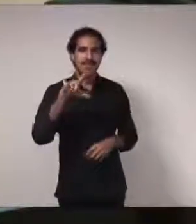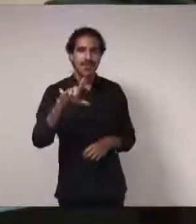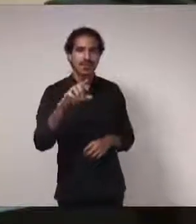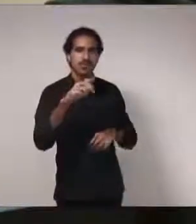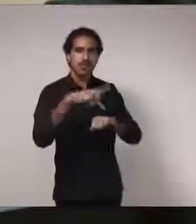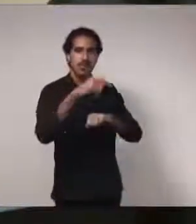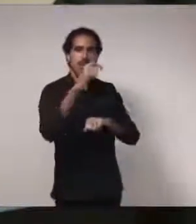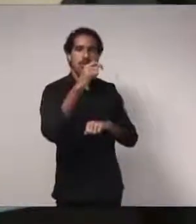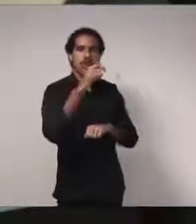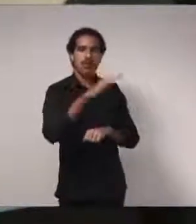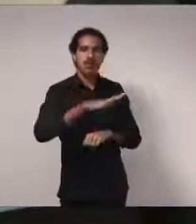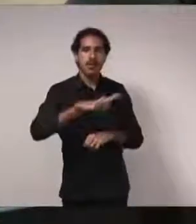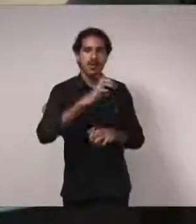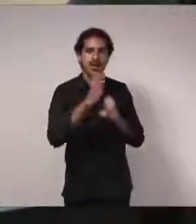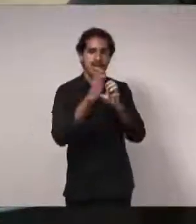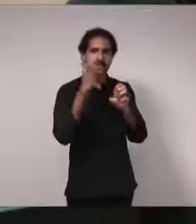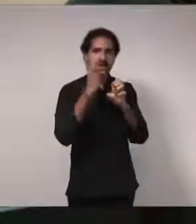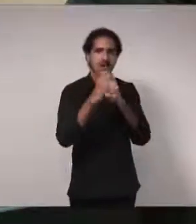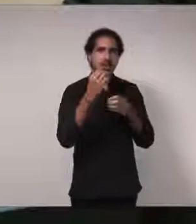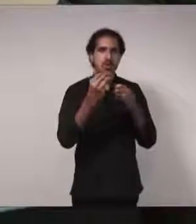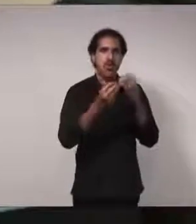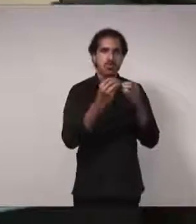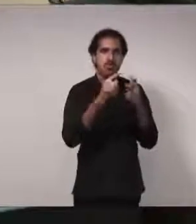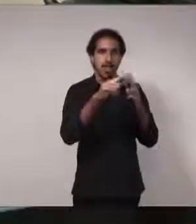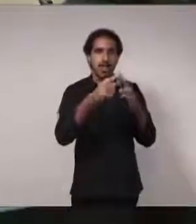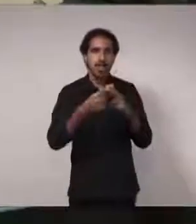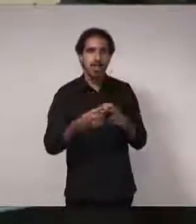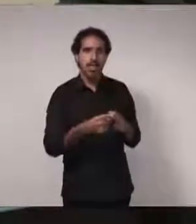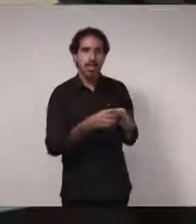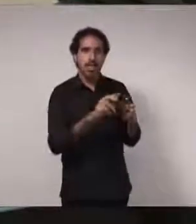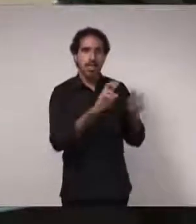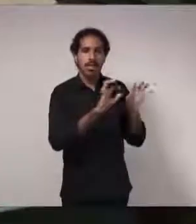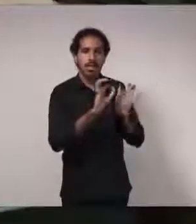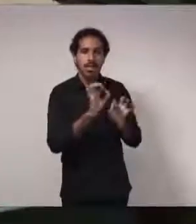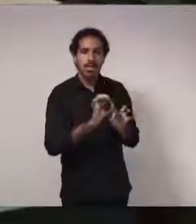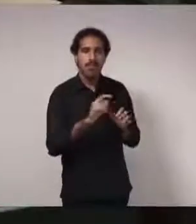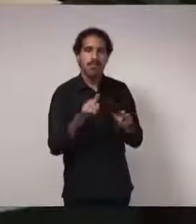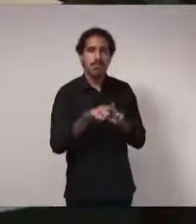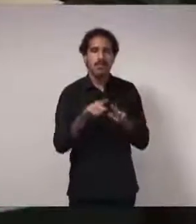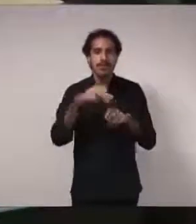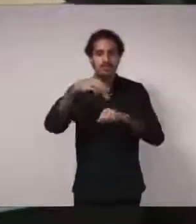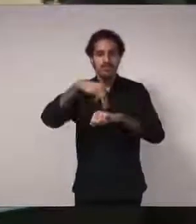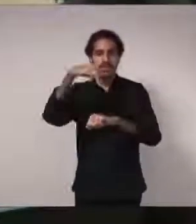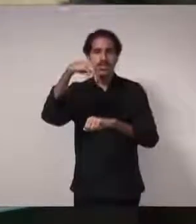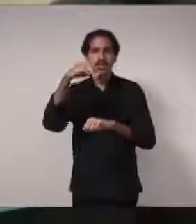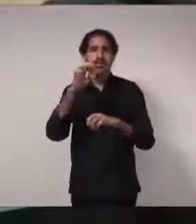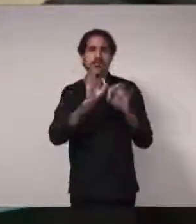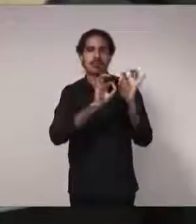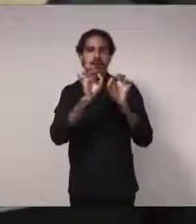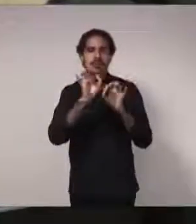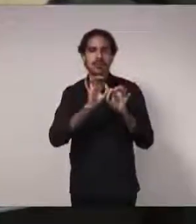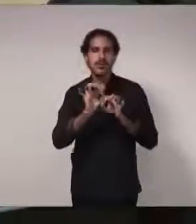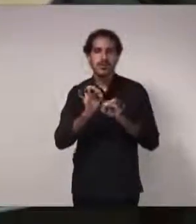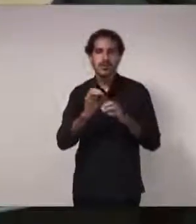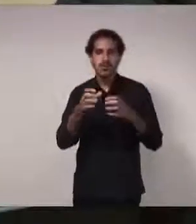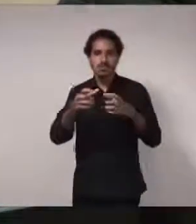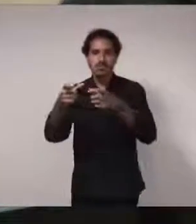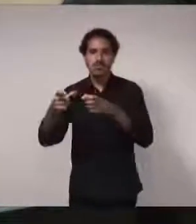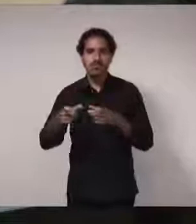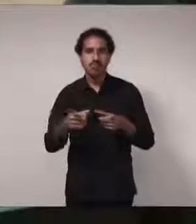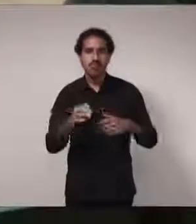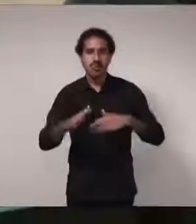e gerenciamento de manutenção. Além disso, é mestre em planejamento territorial e